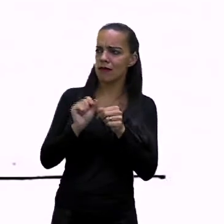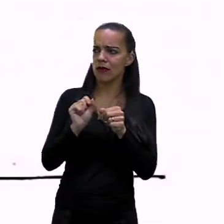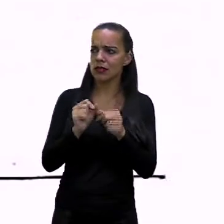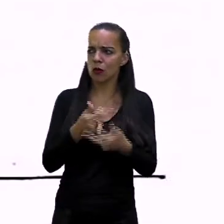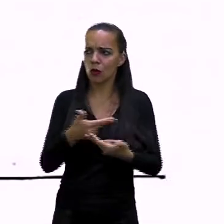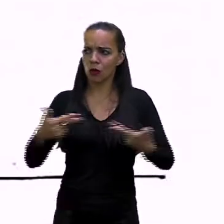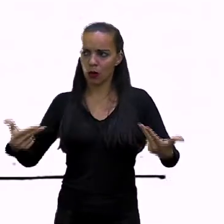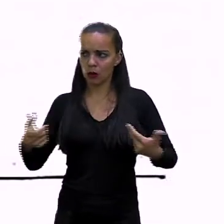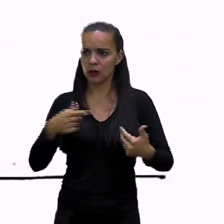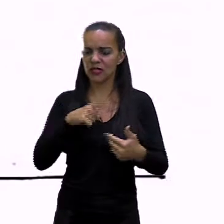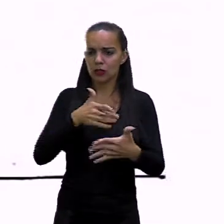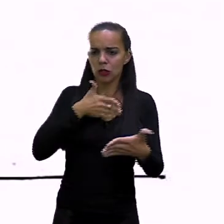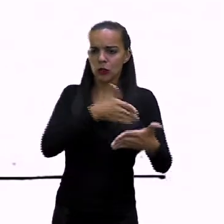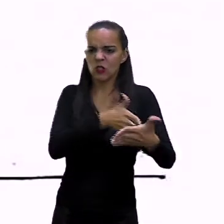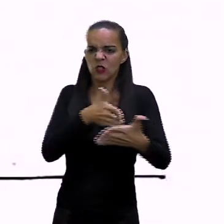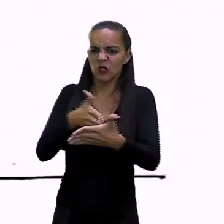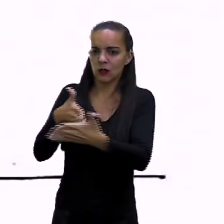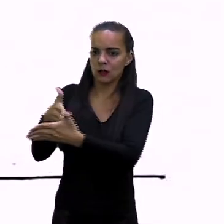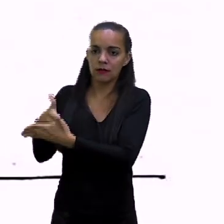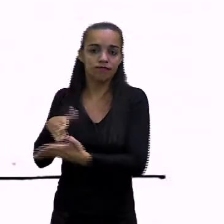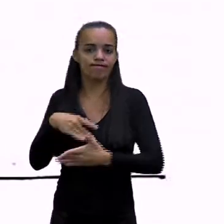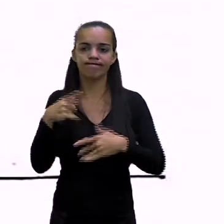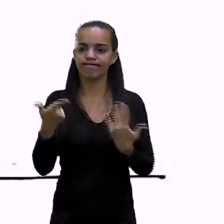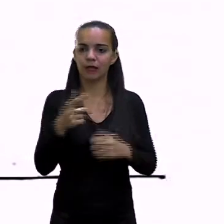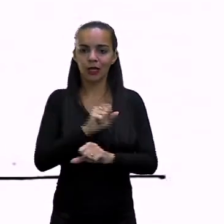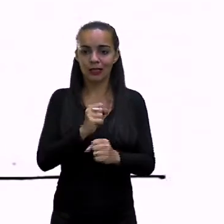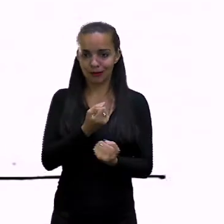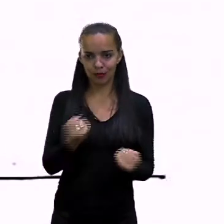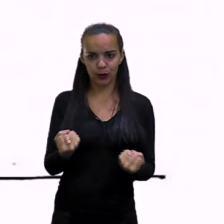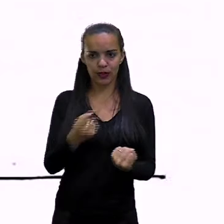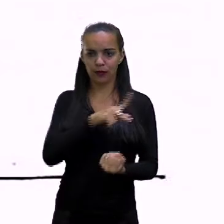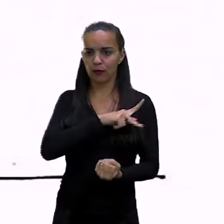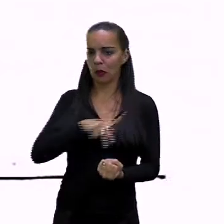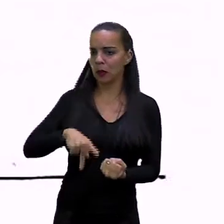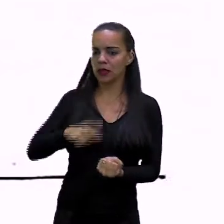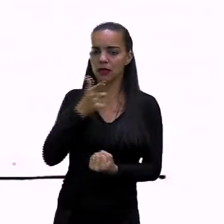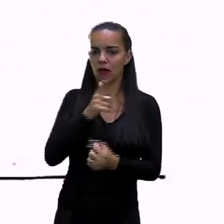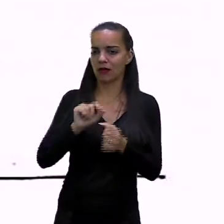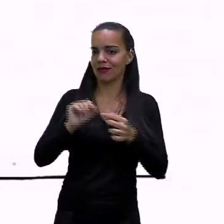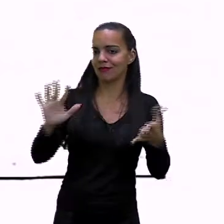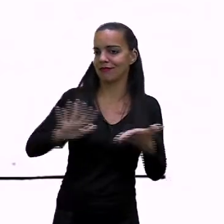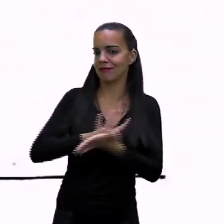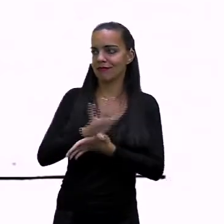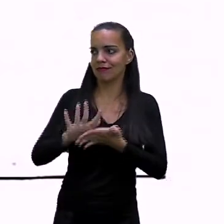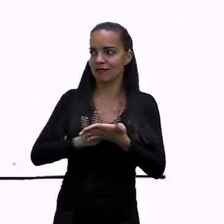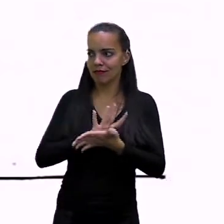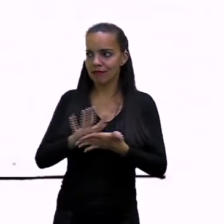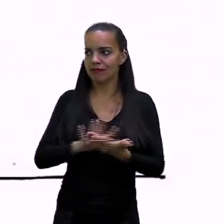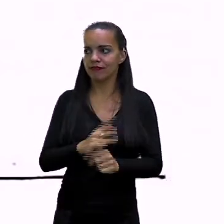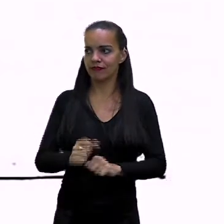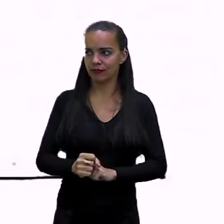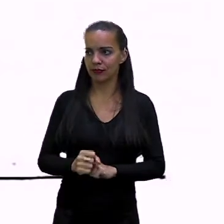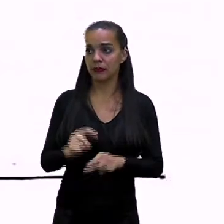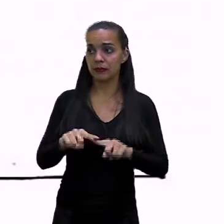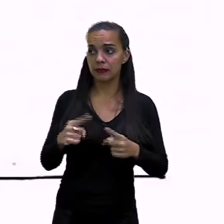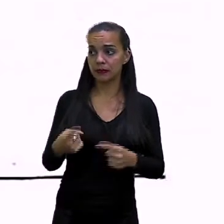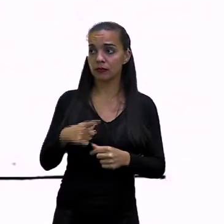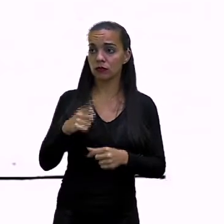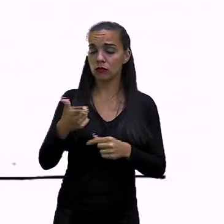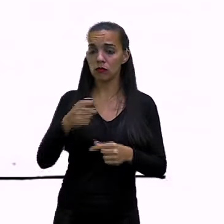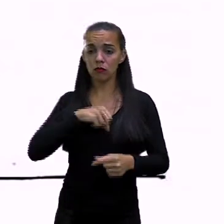é barrado pelas elites, o que aconteceu com Portugal. Por isso que demorou essa transferência para o